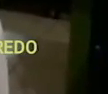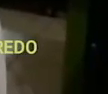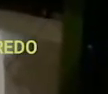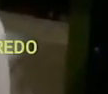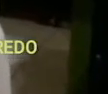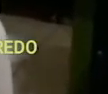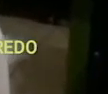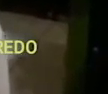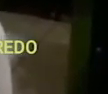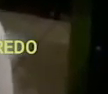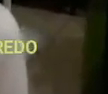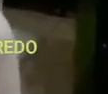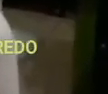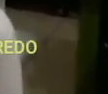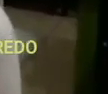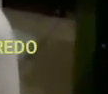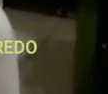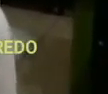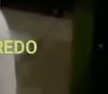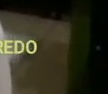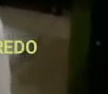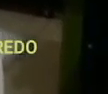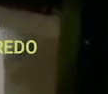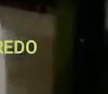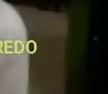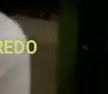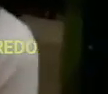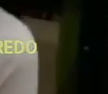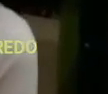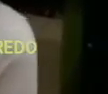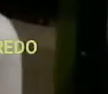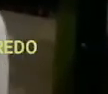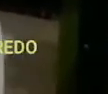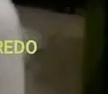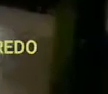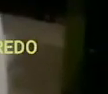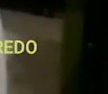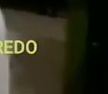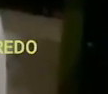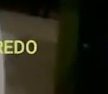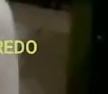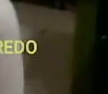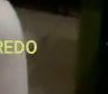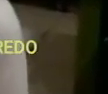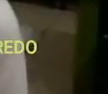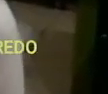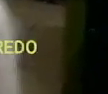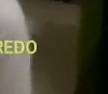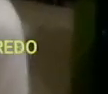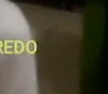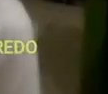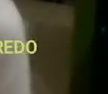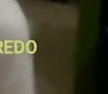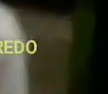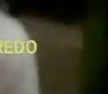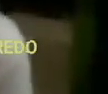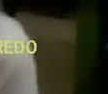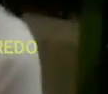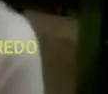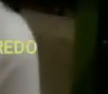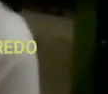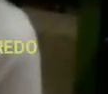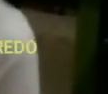2 pessoas E as mãos? e as mãos. Poxa, e as mãos? E aí? Como é que brinca? Ah, é. Primeiro,